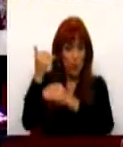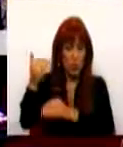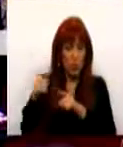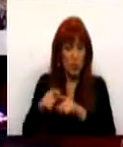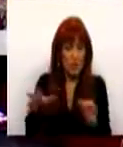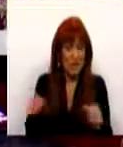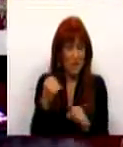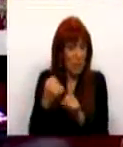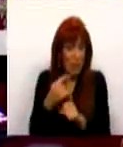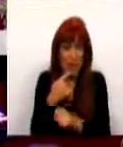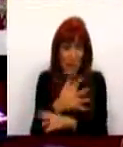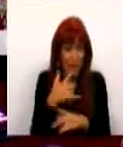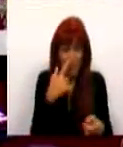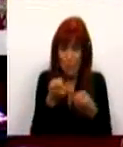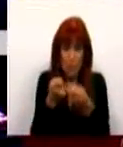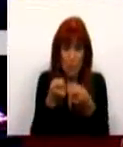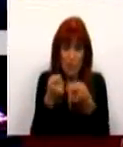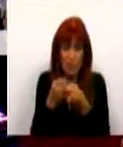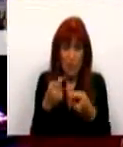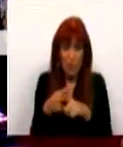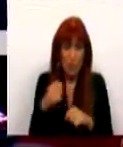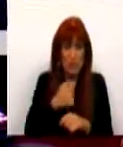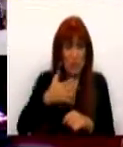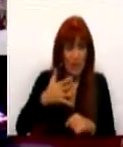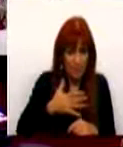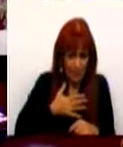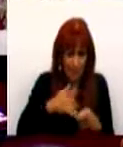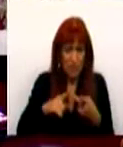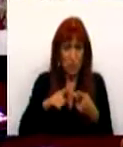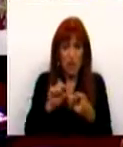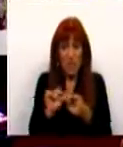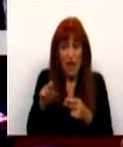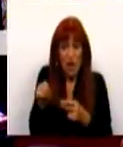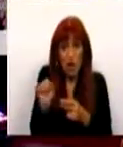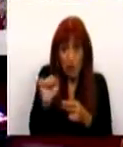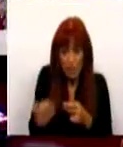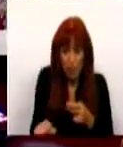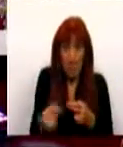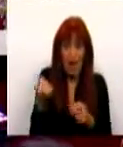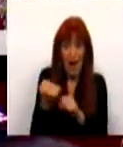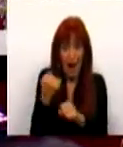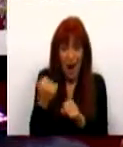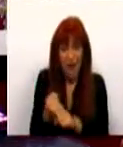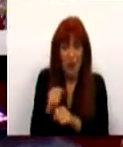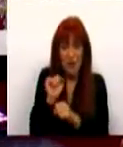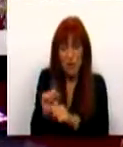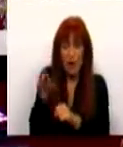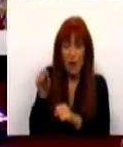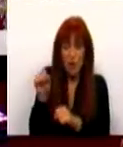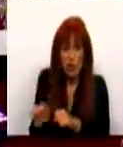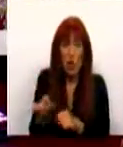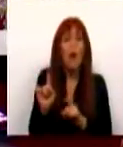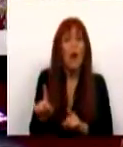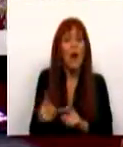com um papel de grande proximidade às empresas, às suas regiões, às entidades da sua região,